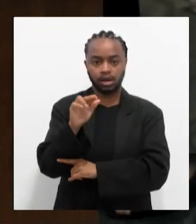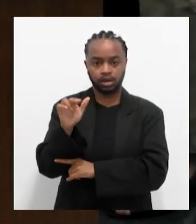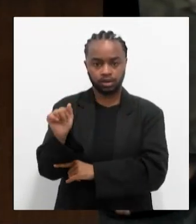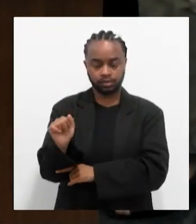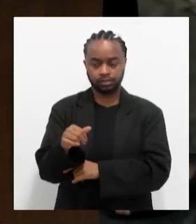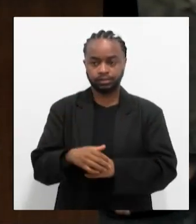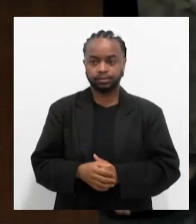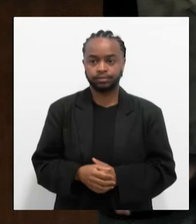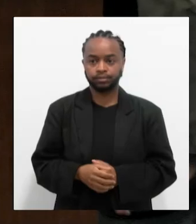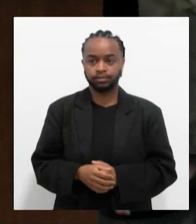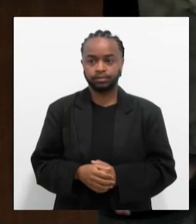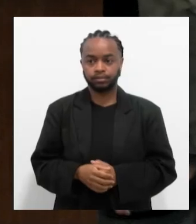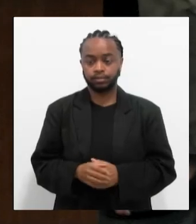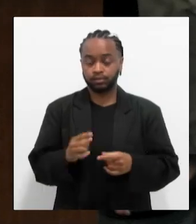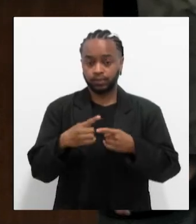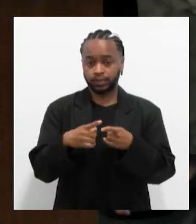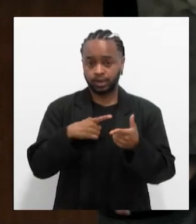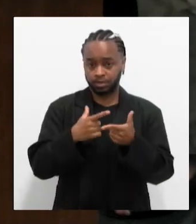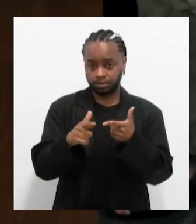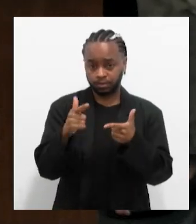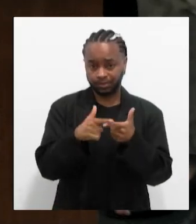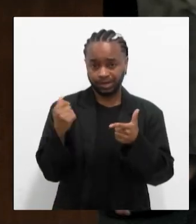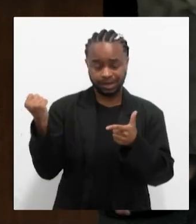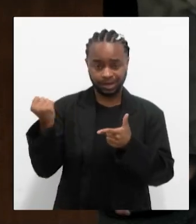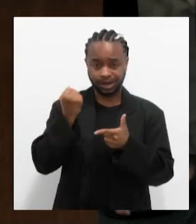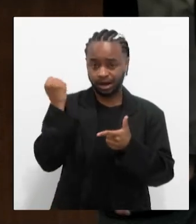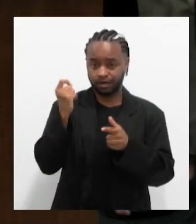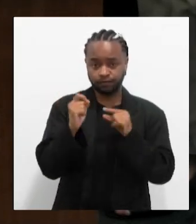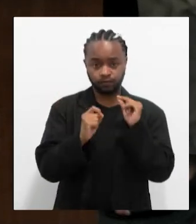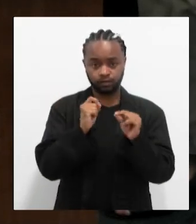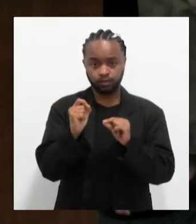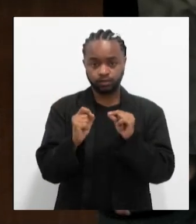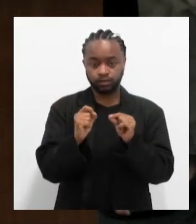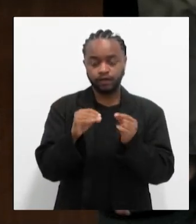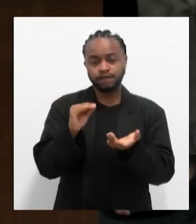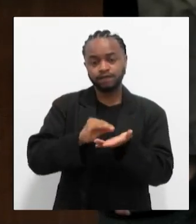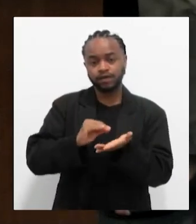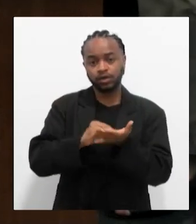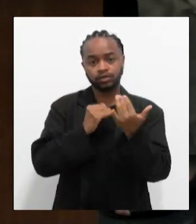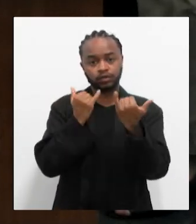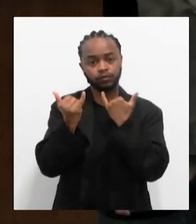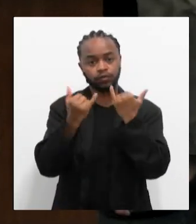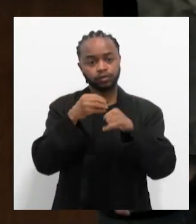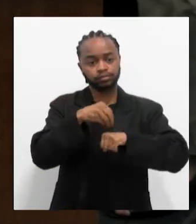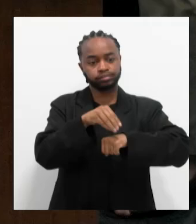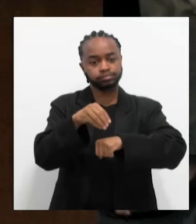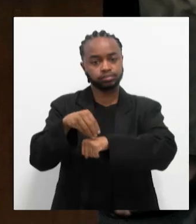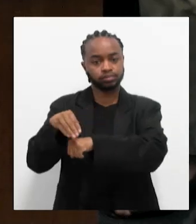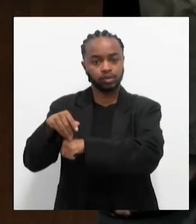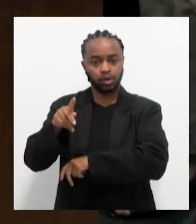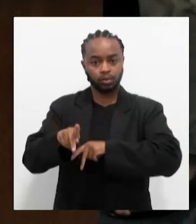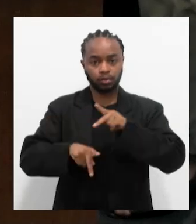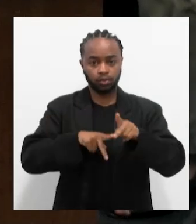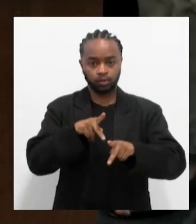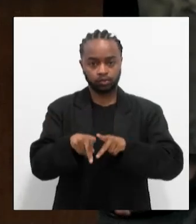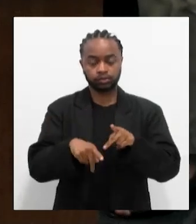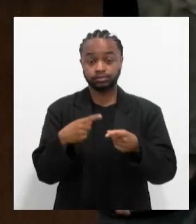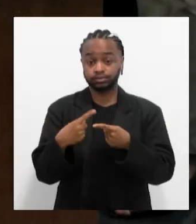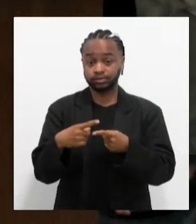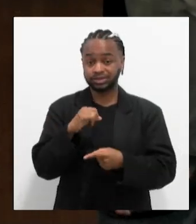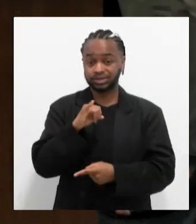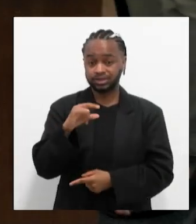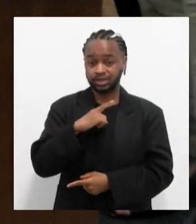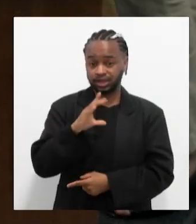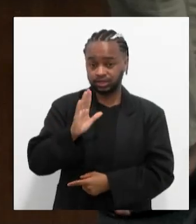Presidente, nós temos um grave problema, que é a não informação da população. Porque se já existe